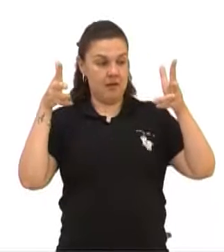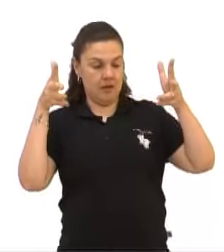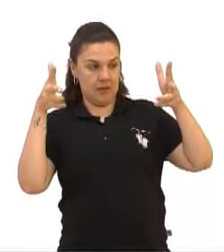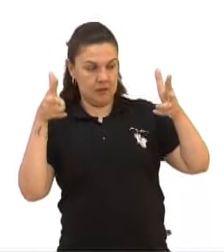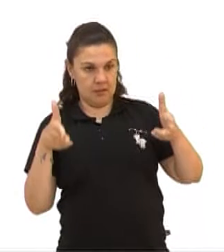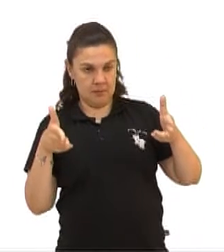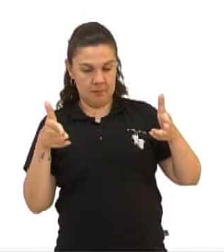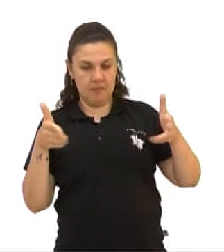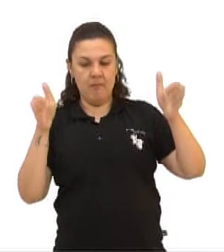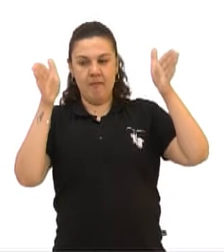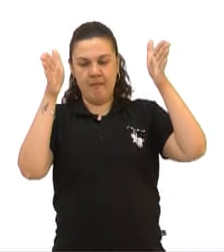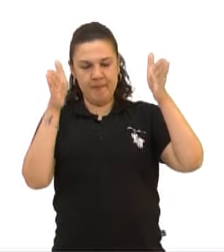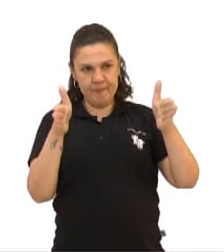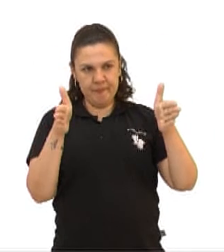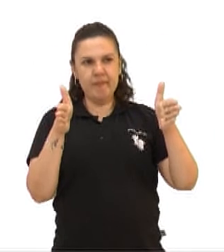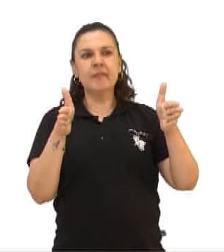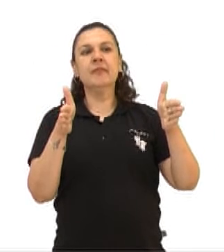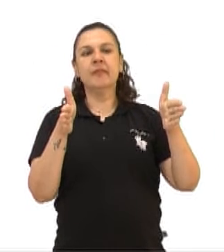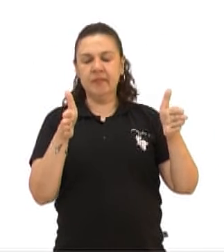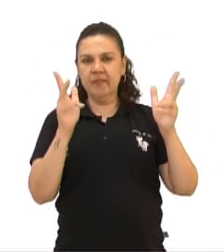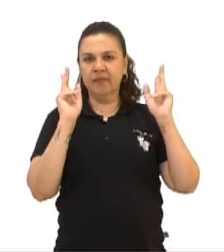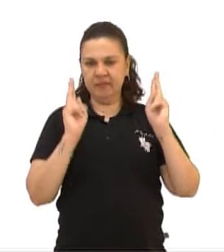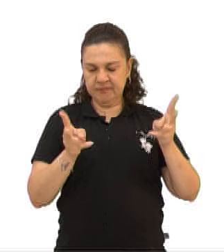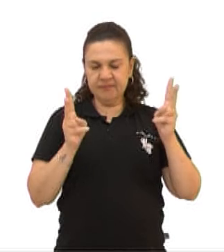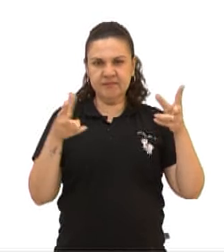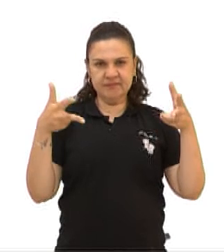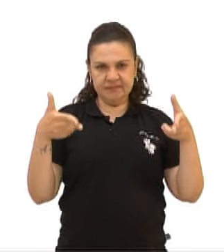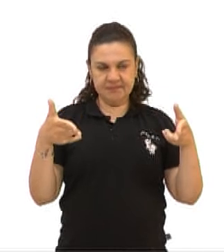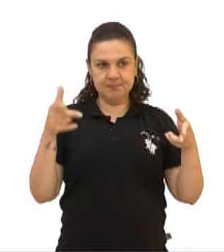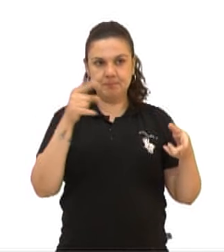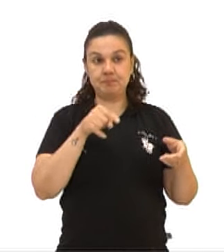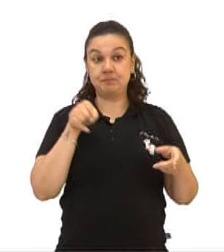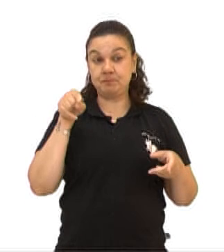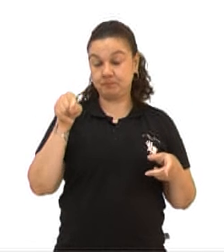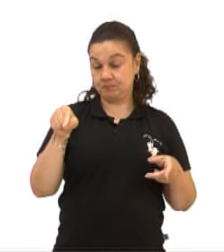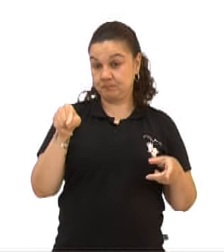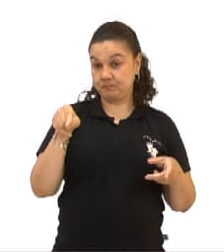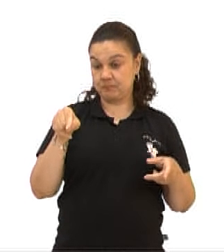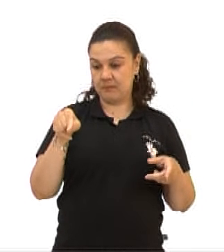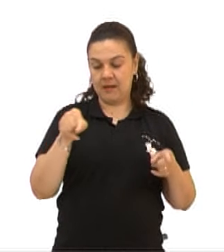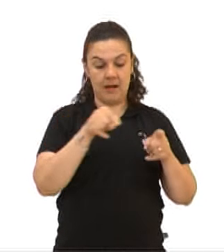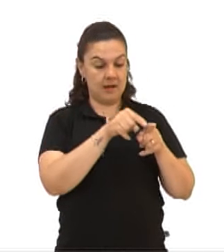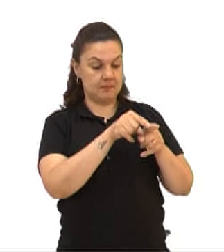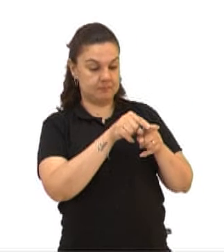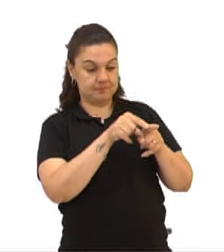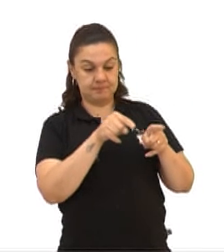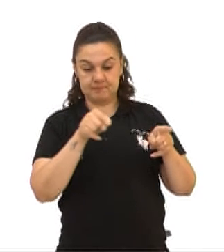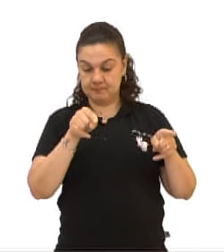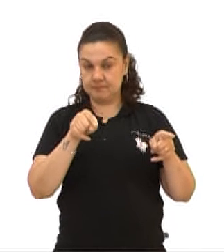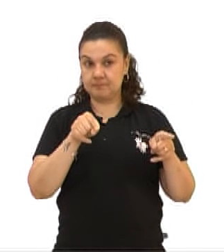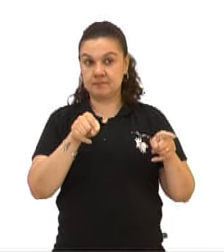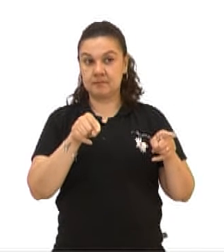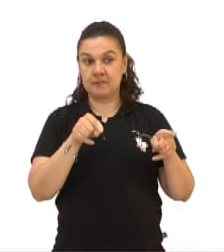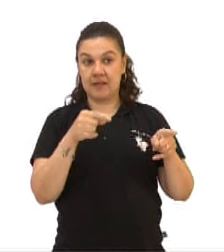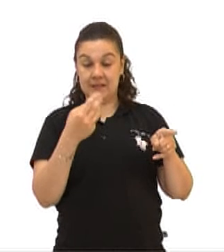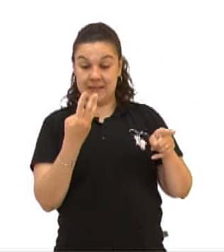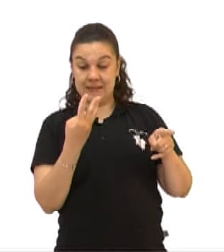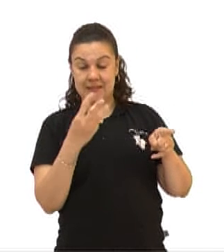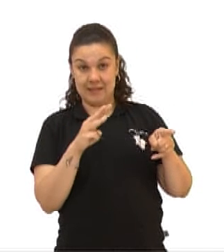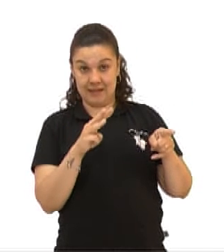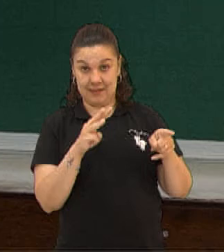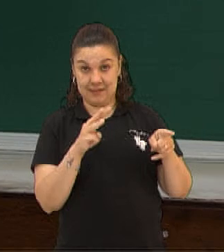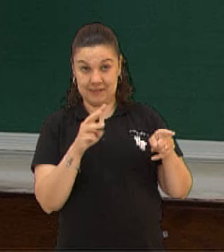são opostas, elas têm a mesma medida. Então aqui, ó, a nossa base mede